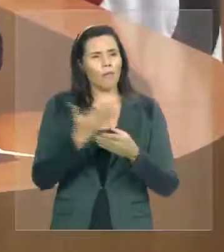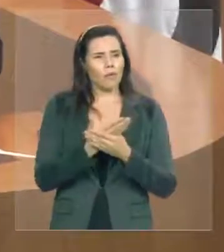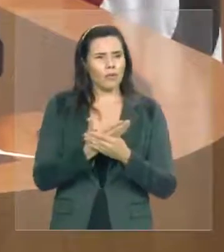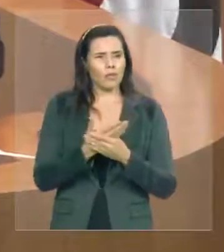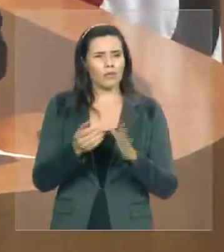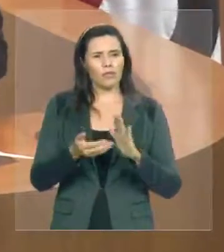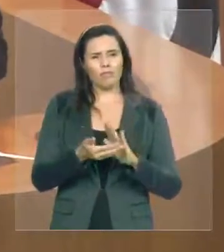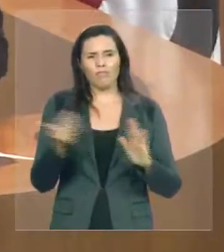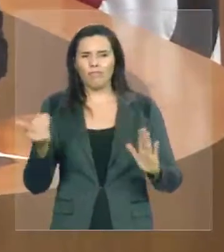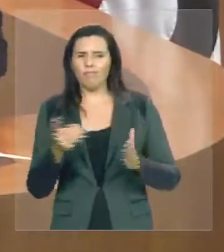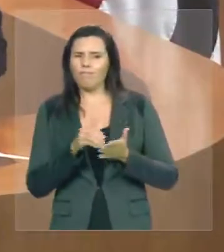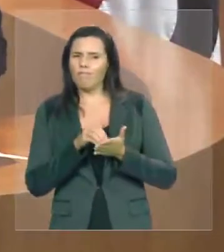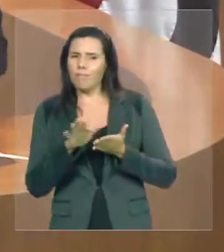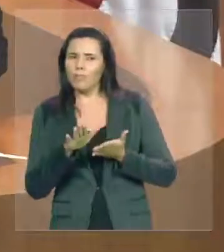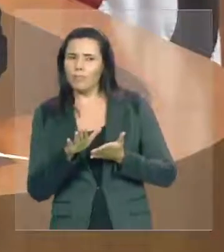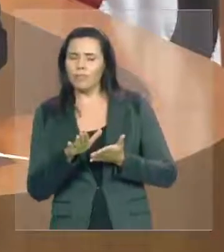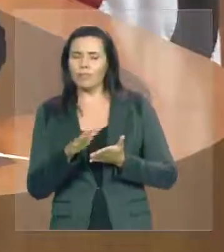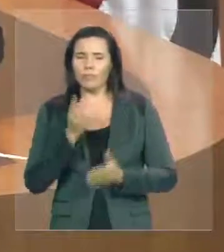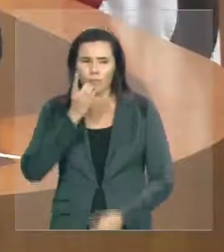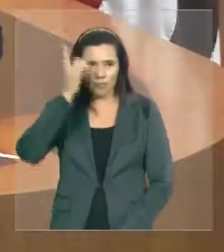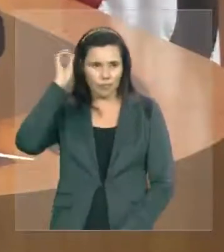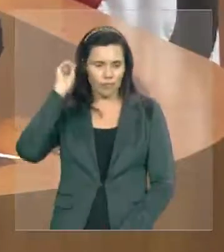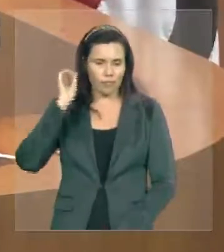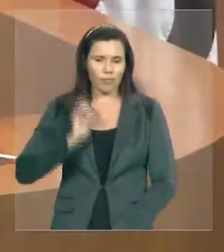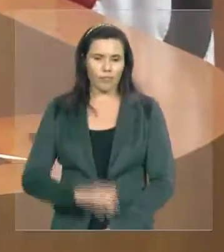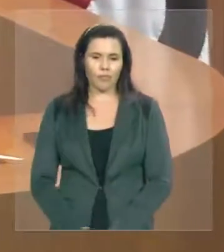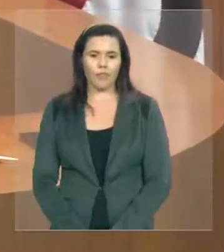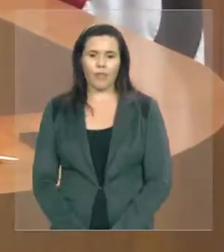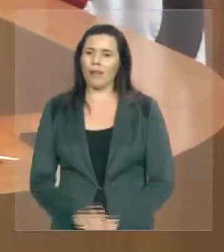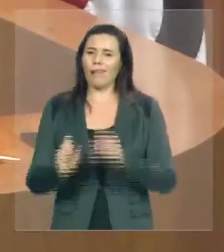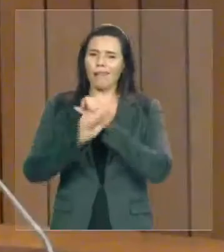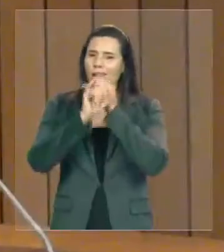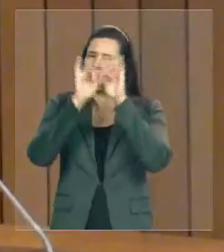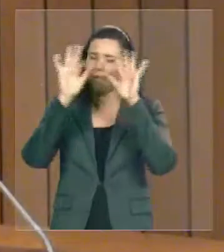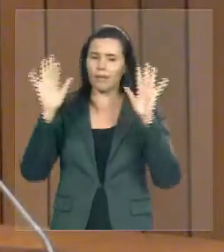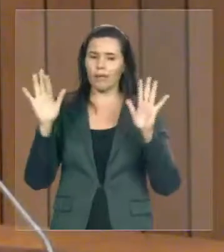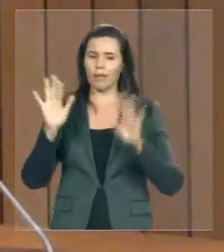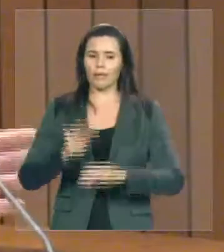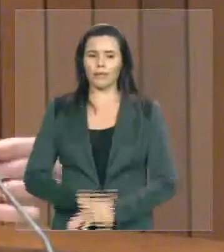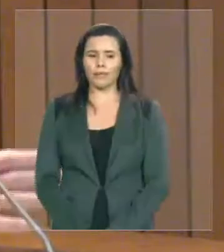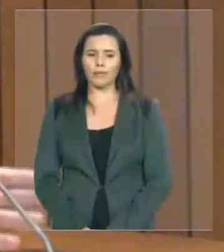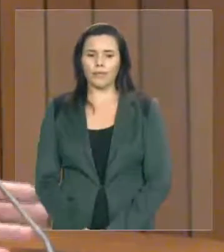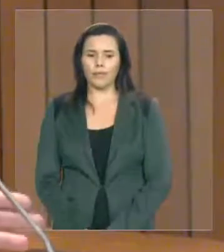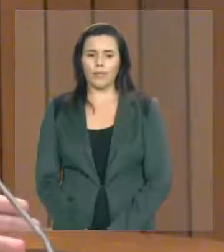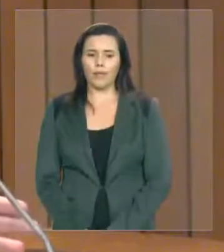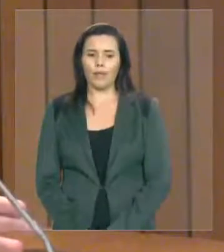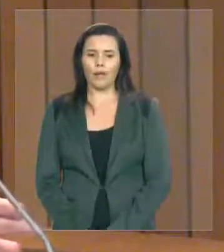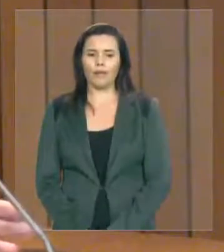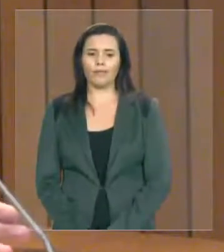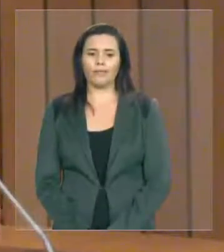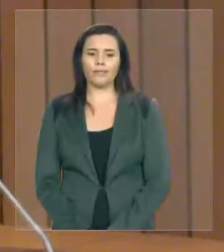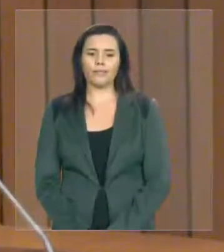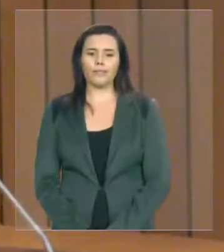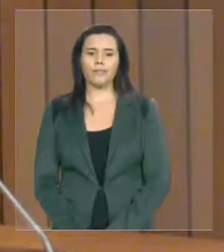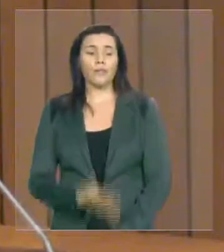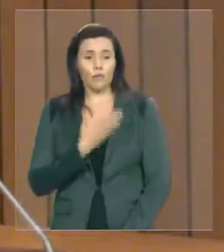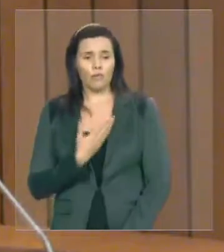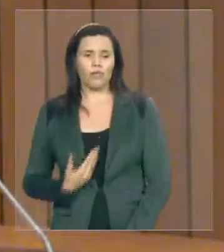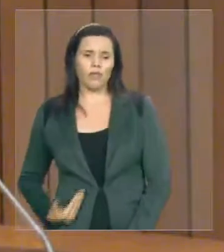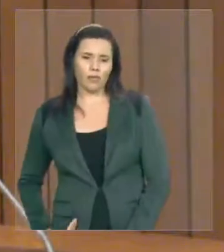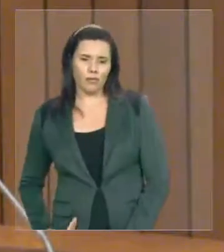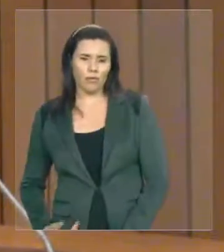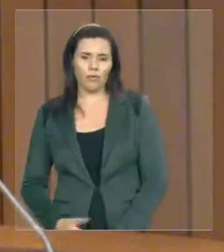República foram muito claras, sempre, em todos os momentos. Ele podia ter escamoteado, ele podia ter tido um